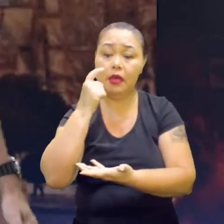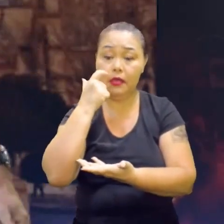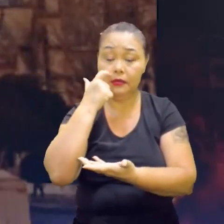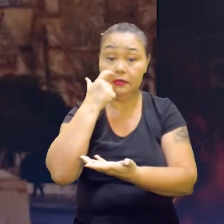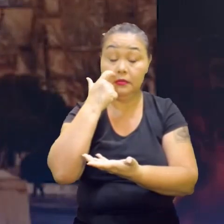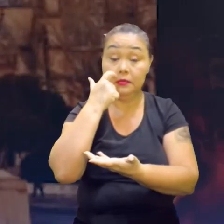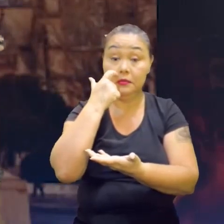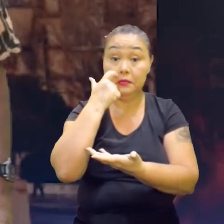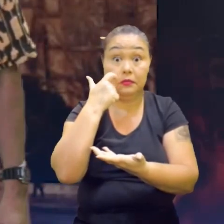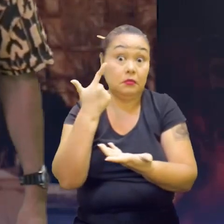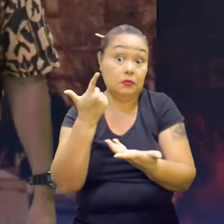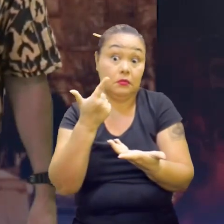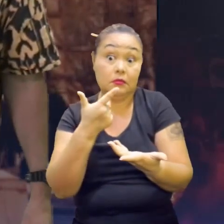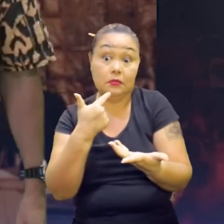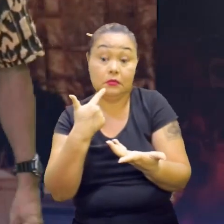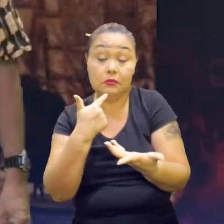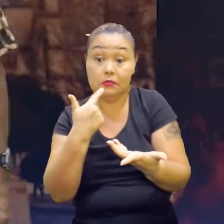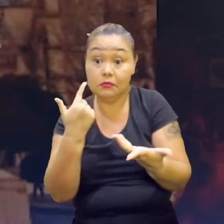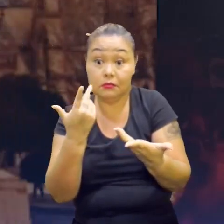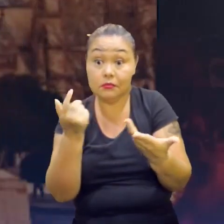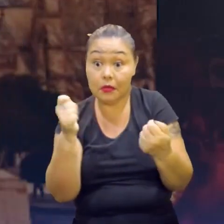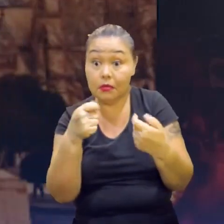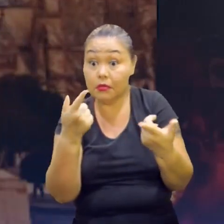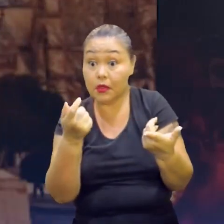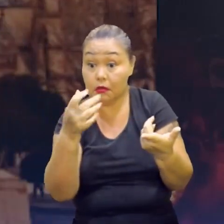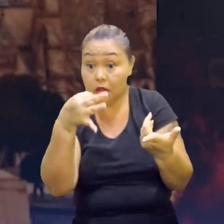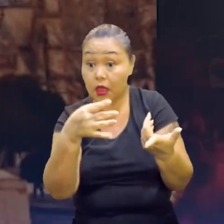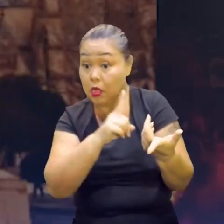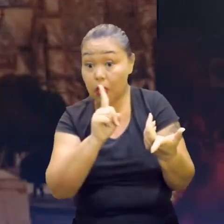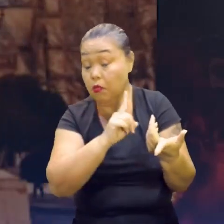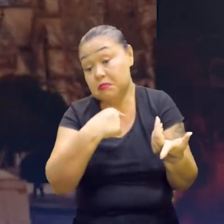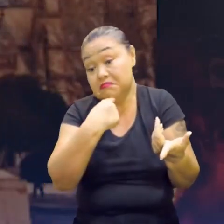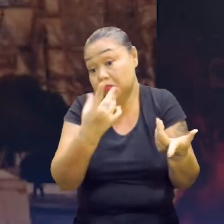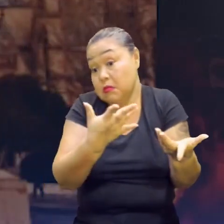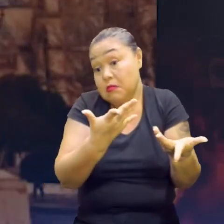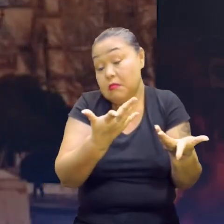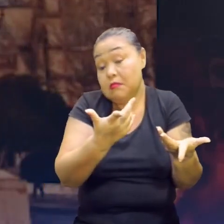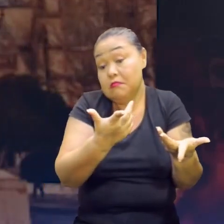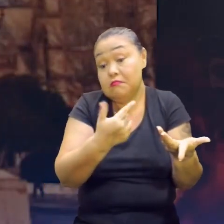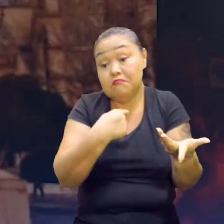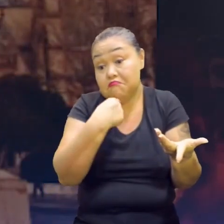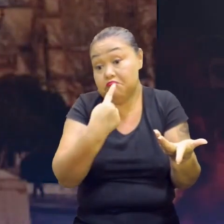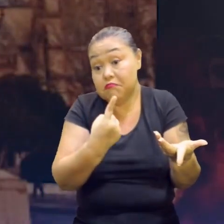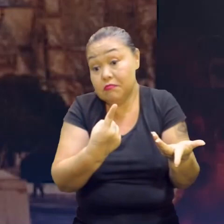Adiantou? Claro que não. Não adiantou. Foi em vão.